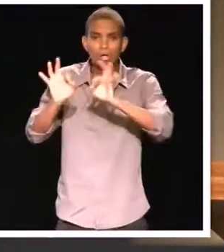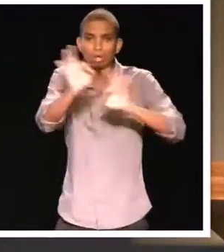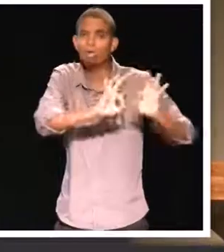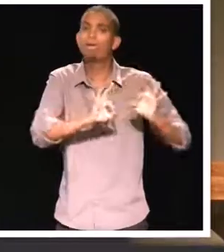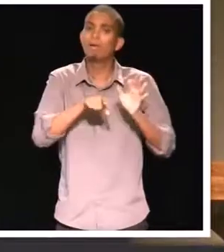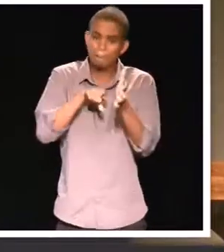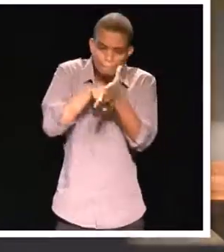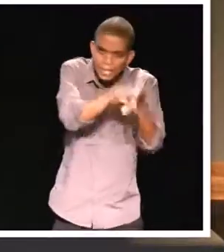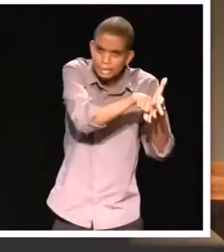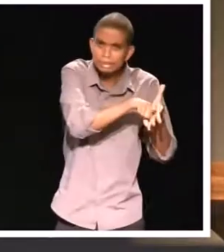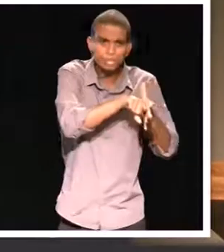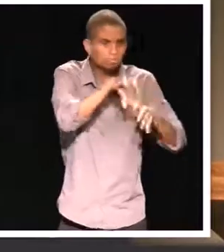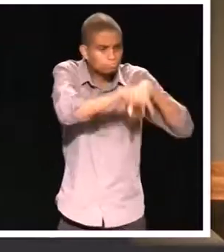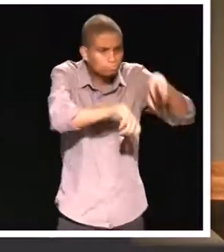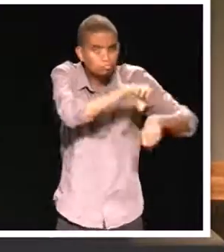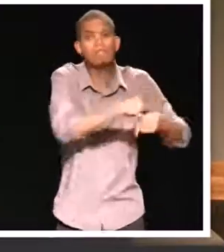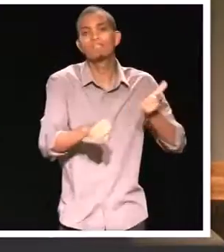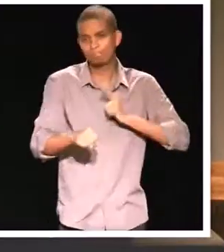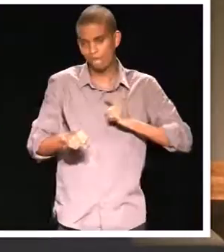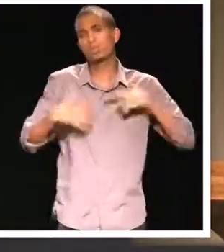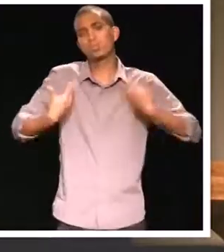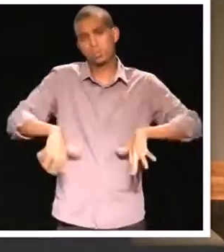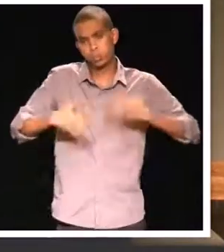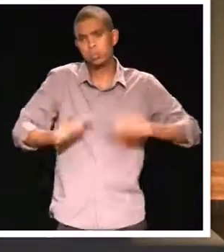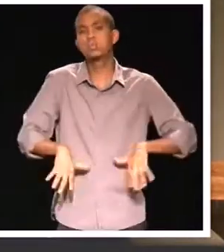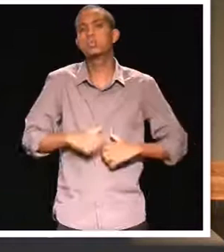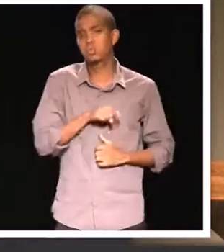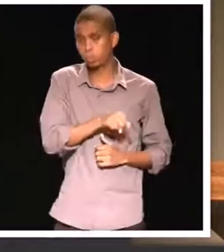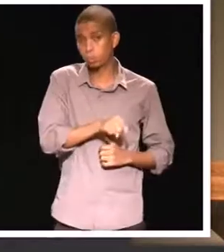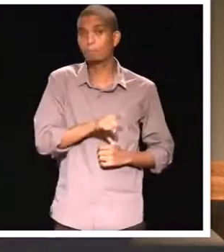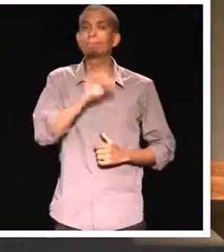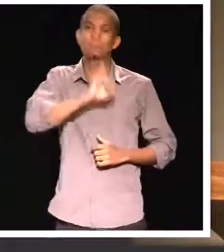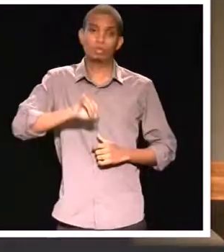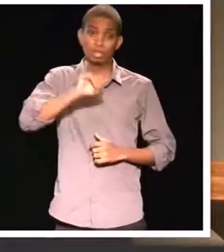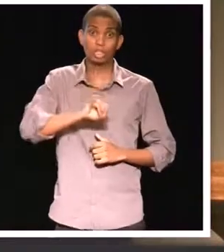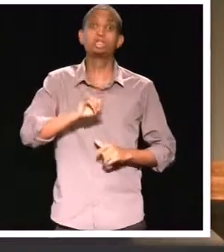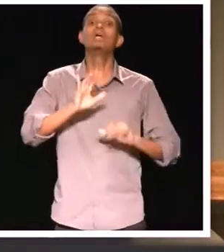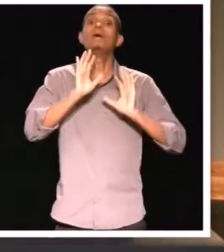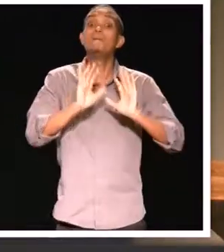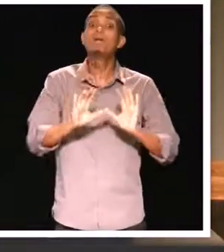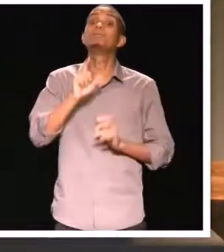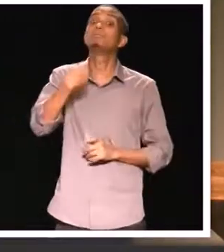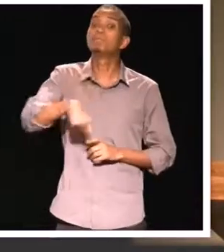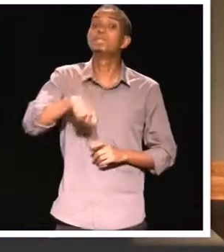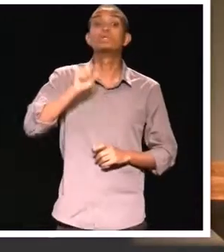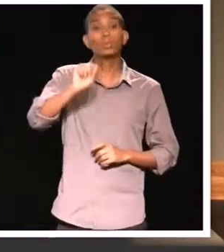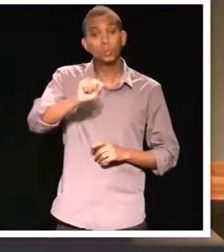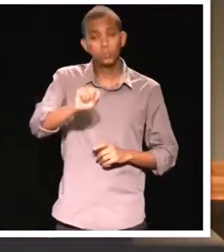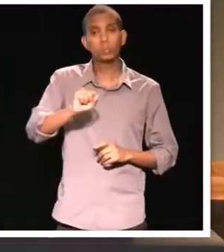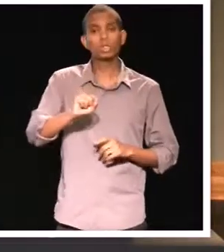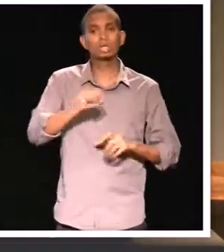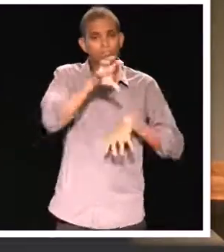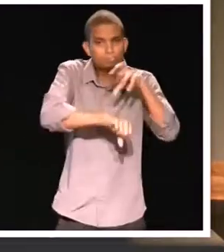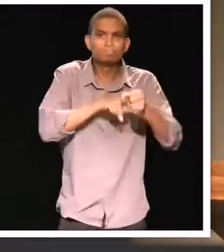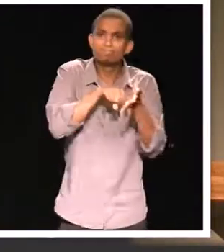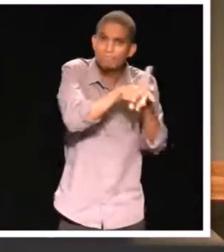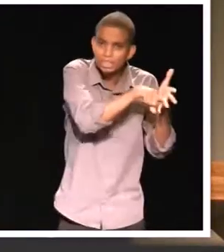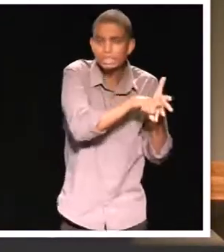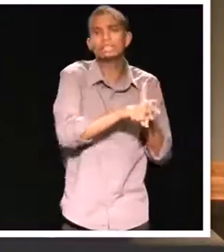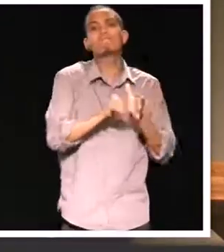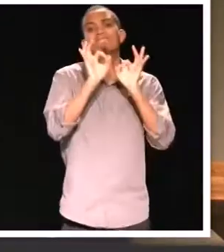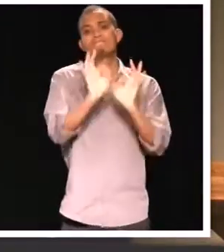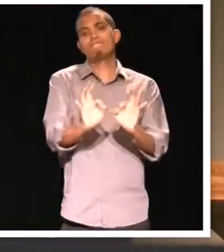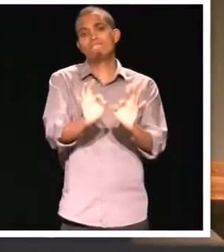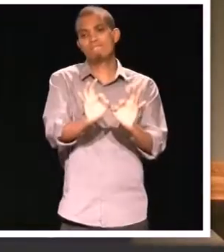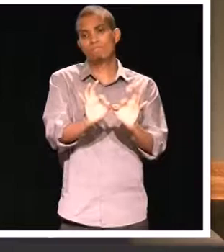pesquisado muito. Às vezes tem se feito muito, não sempre em forma adequada, porque com bons princípios